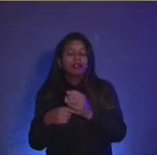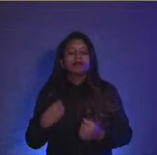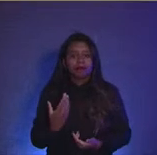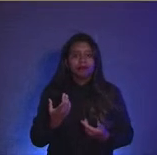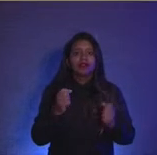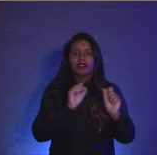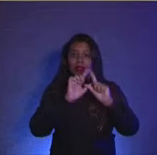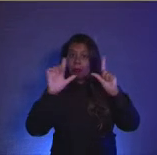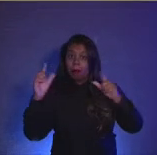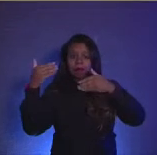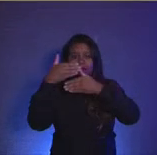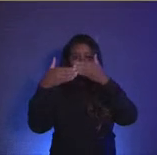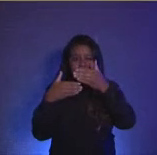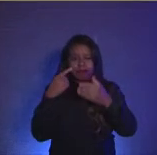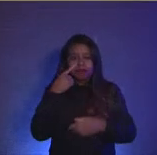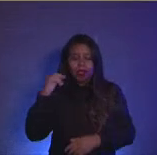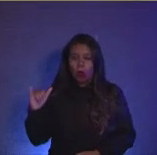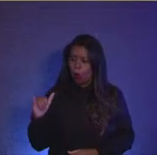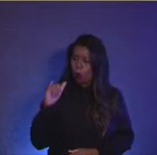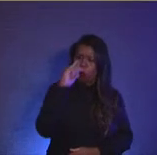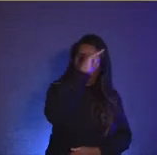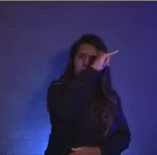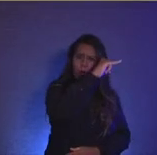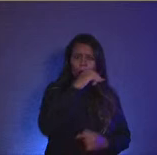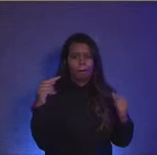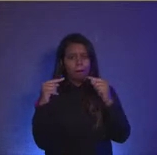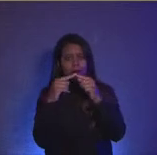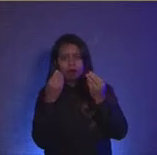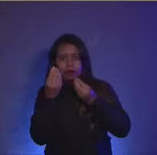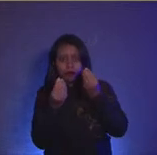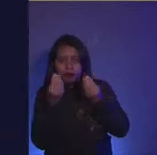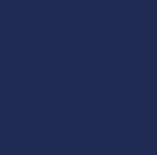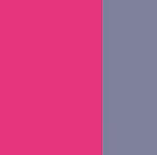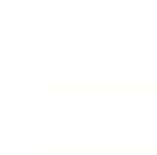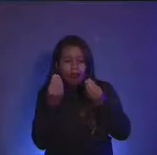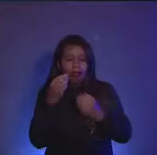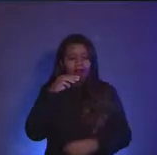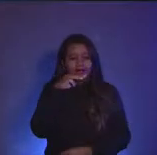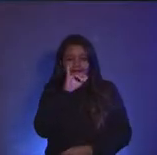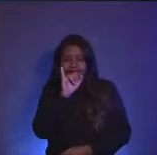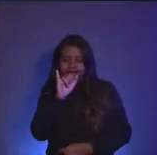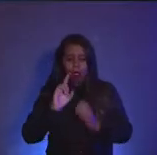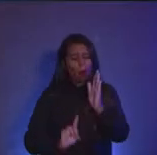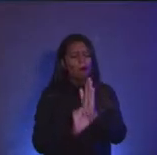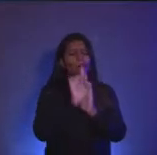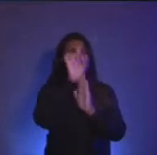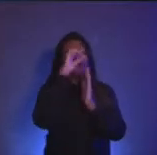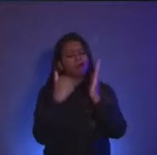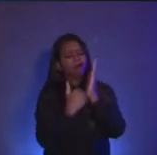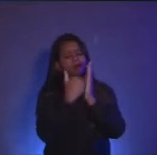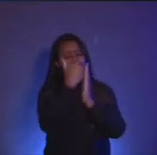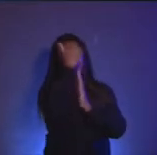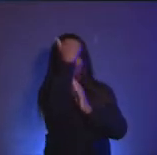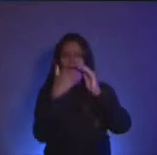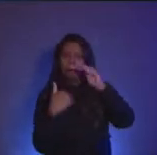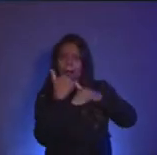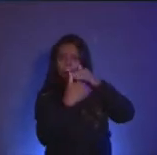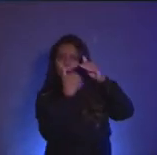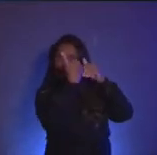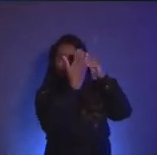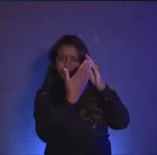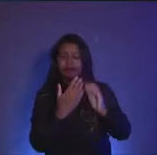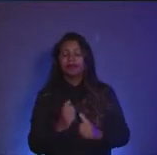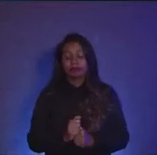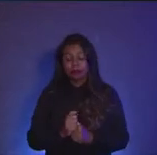metáforas visuais, entre elas o aviãozinho, né, que percorre aí a tela, para a gente representar também esse voo. E também a gente